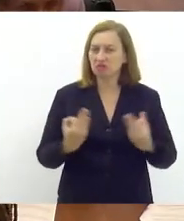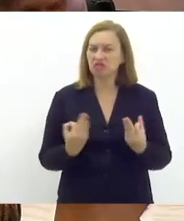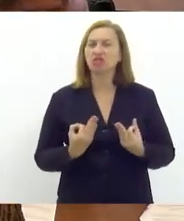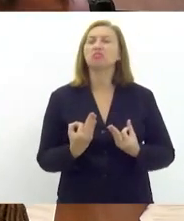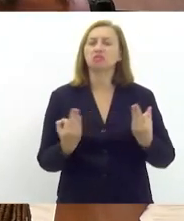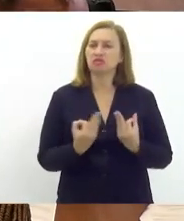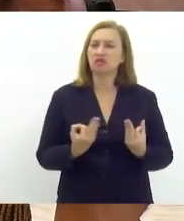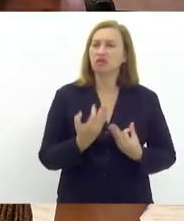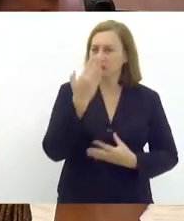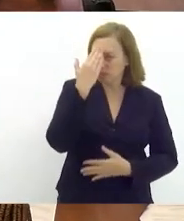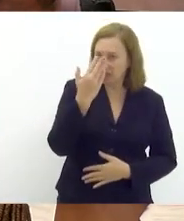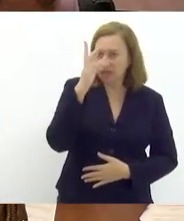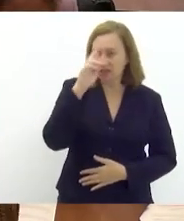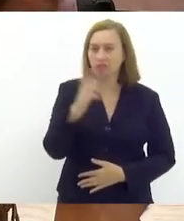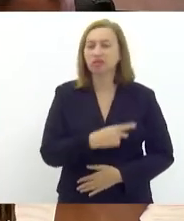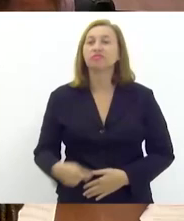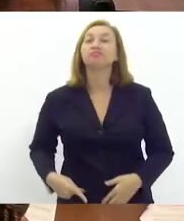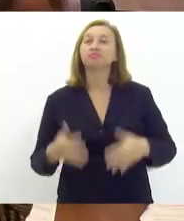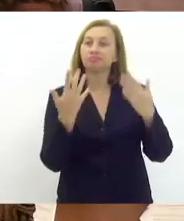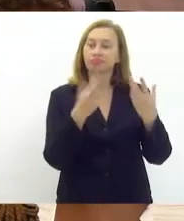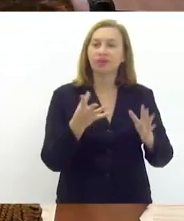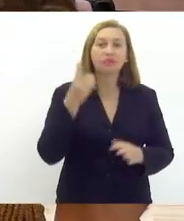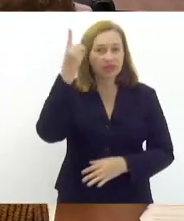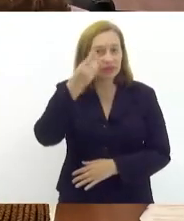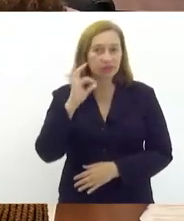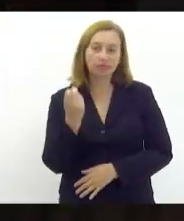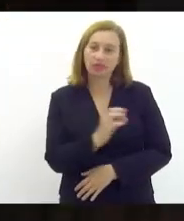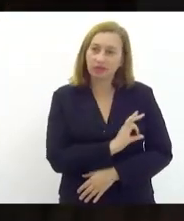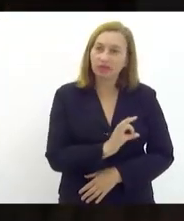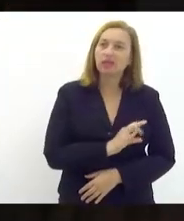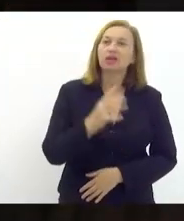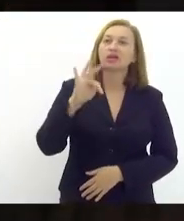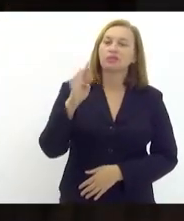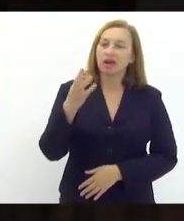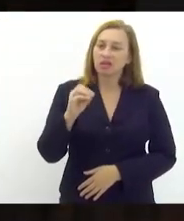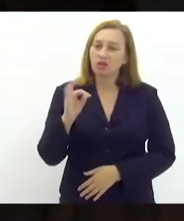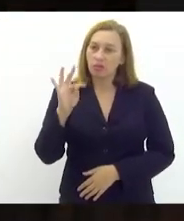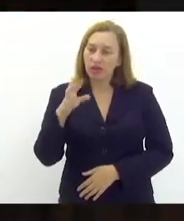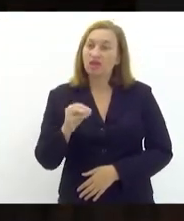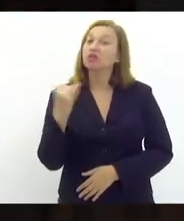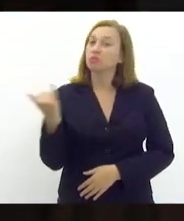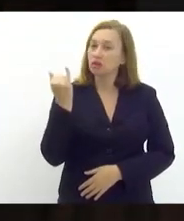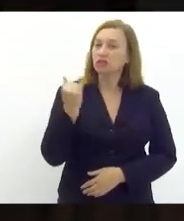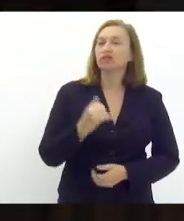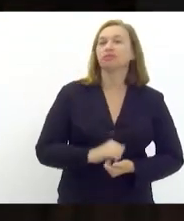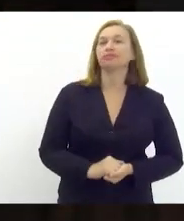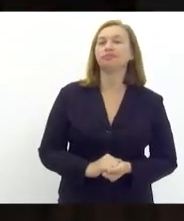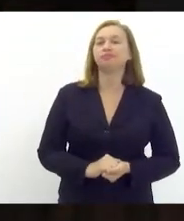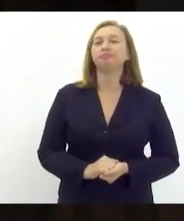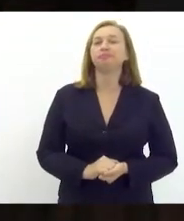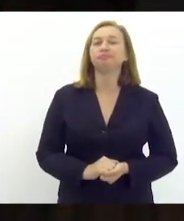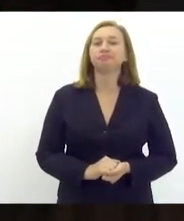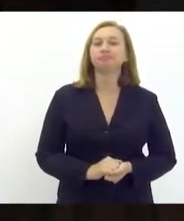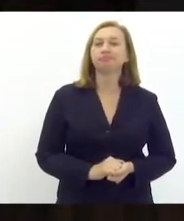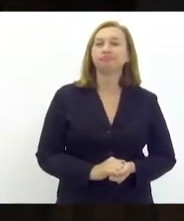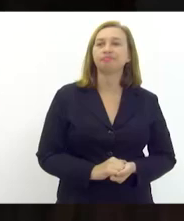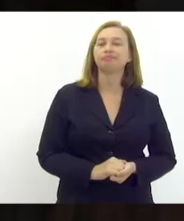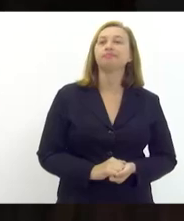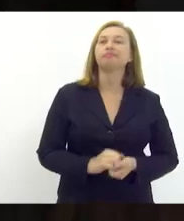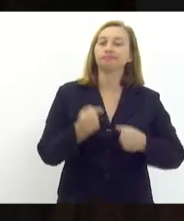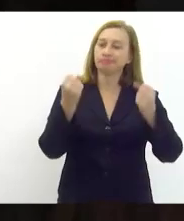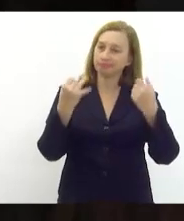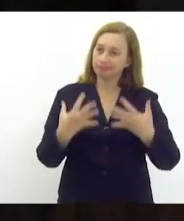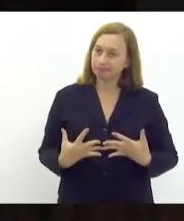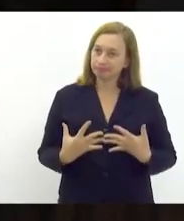Obrigada Presidente Parabéns deputada Marta Rocha Deputado Márcio Gualberto importantíssimo trazer os